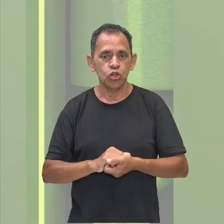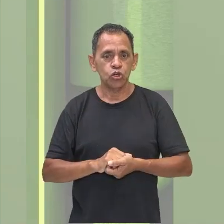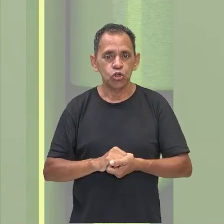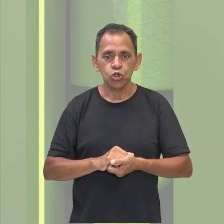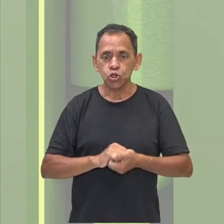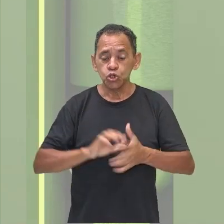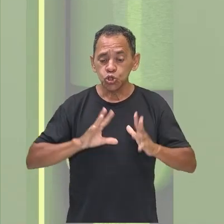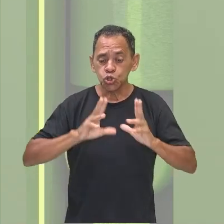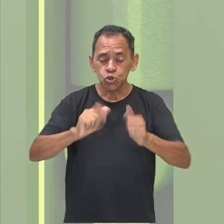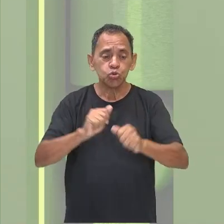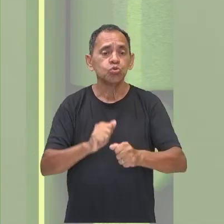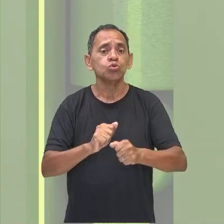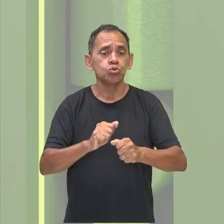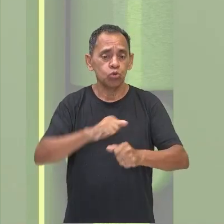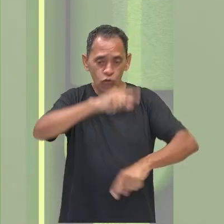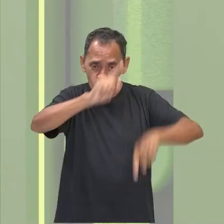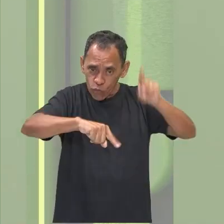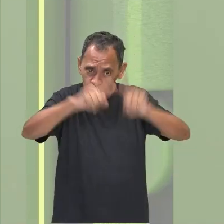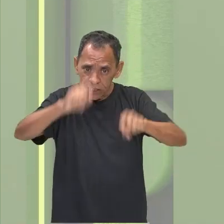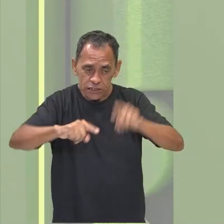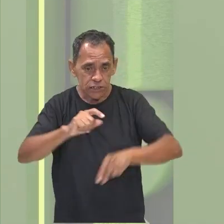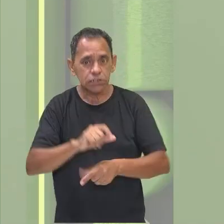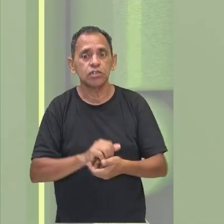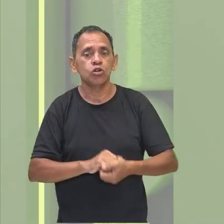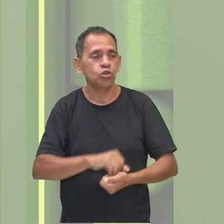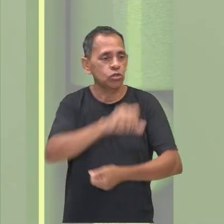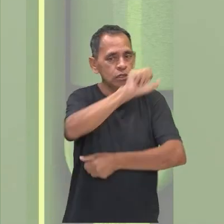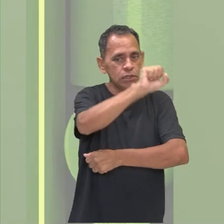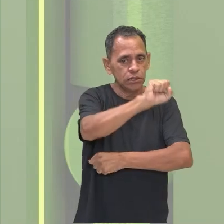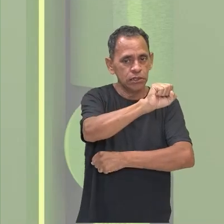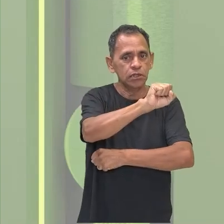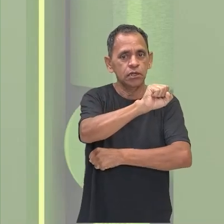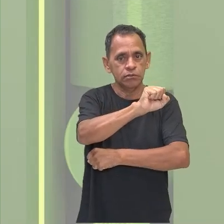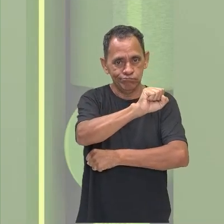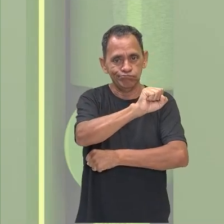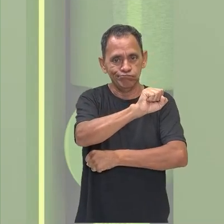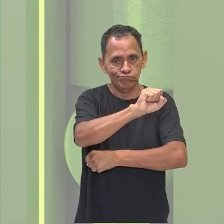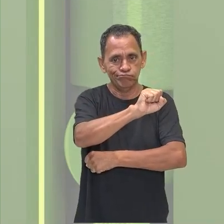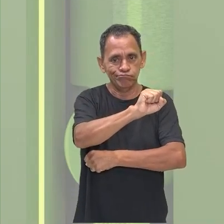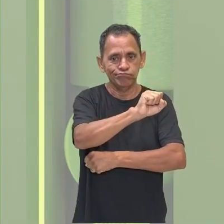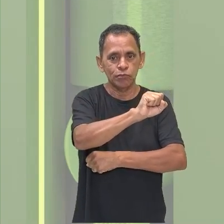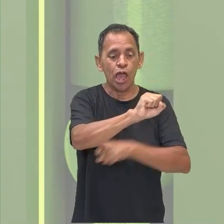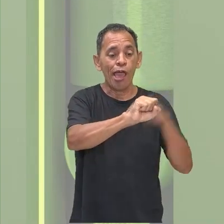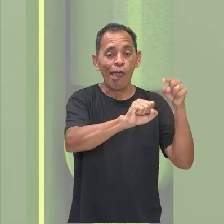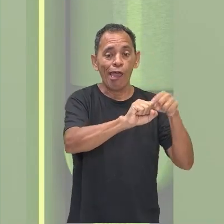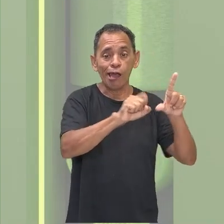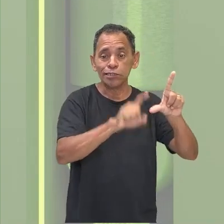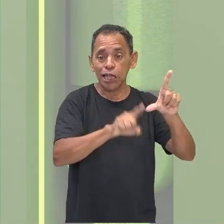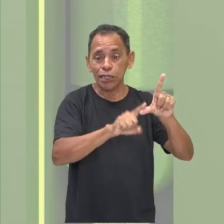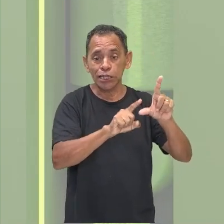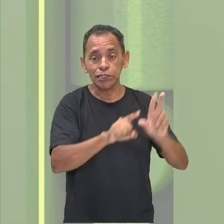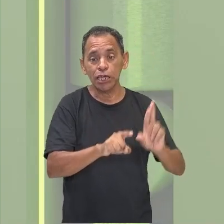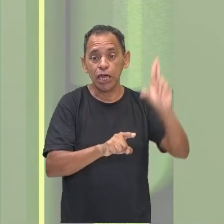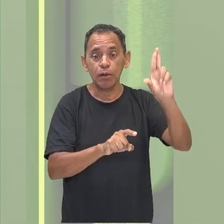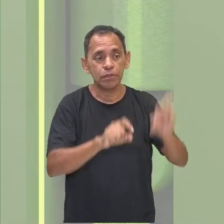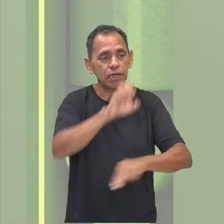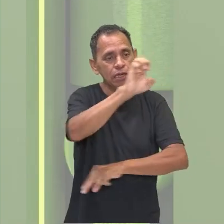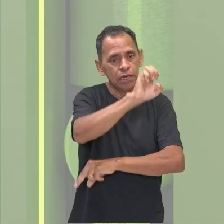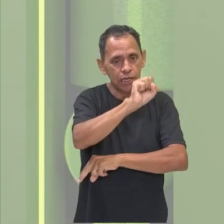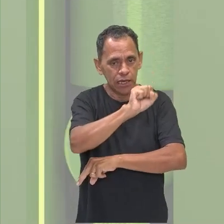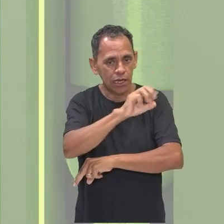variação do espaço eu preciso saber quanto é que foi a posição final e quanto é que foi a posição inicial do meu